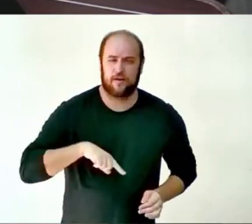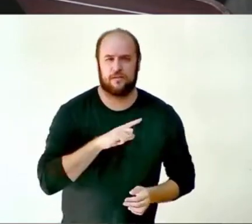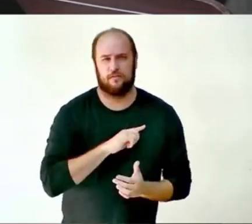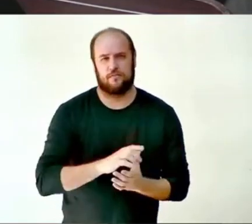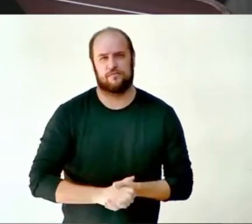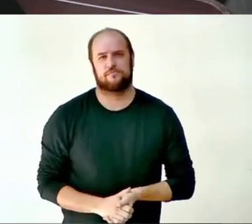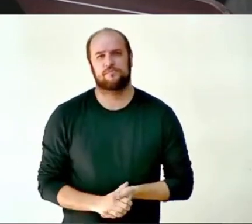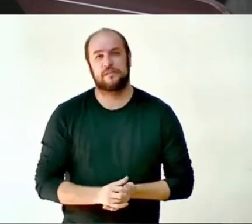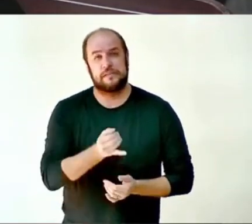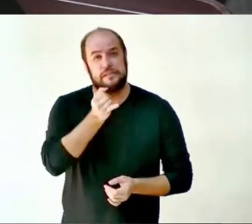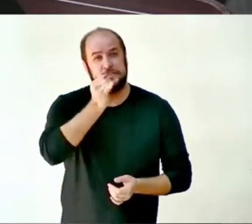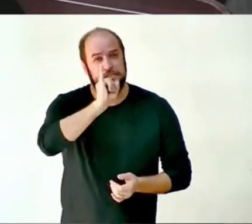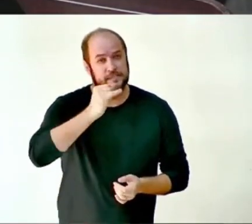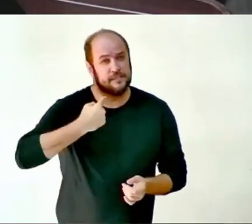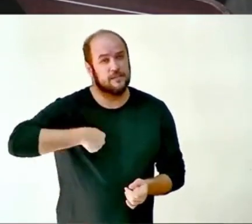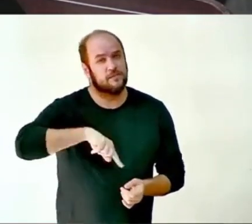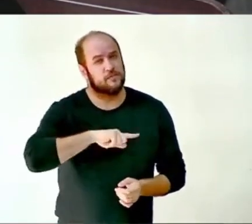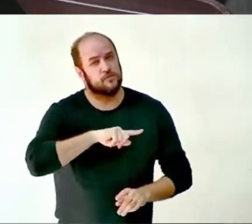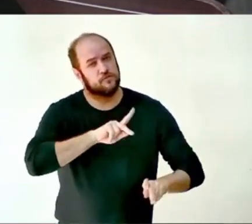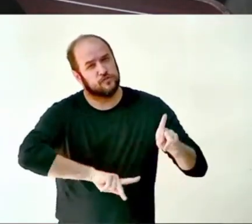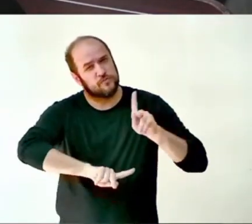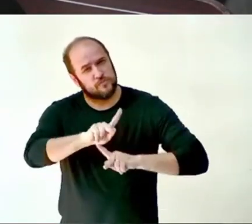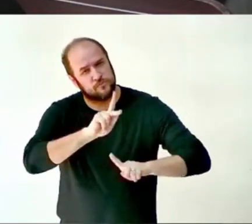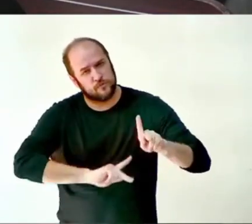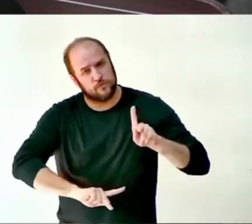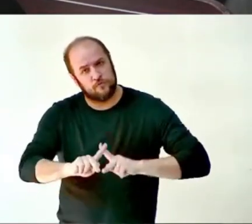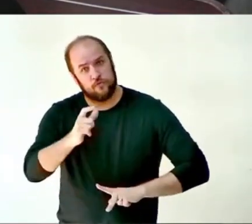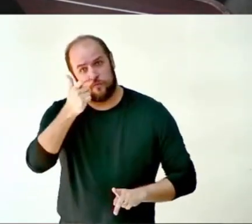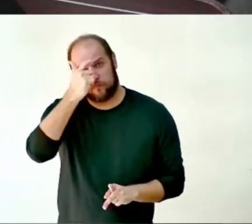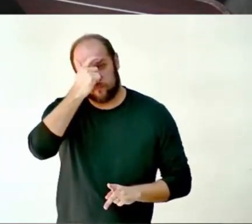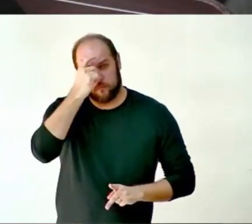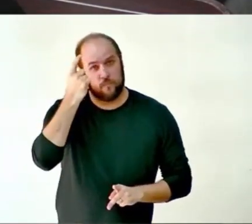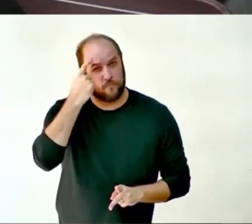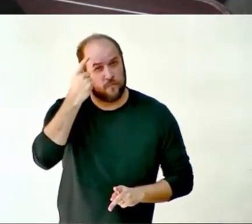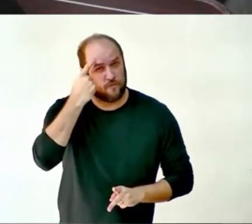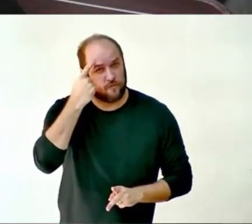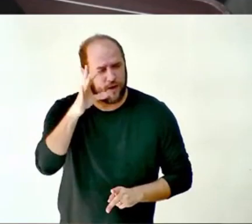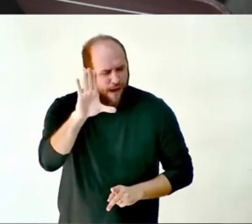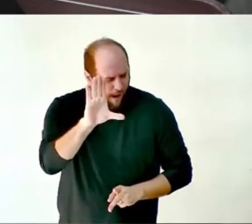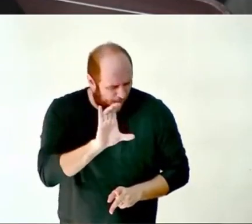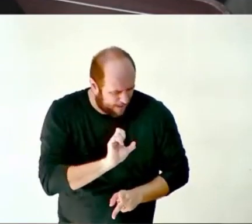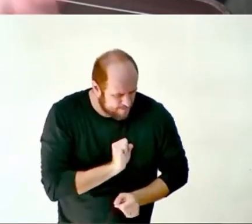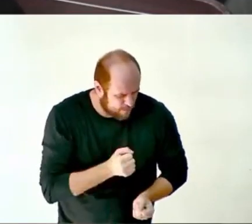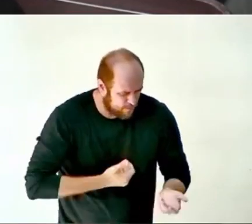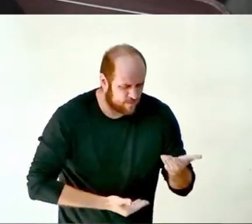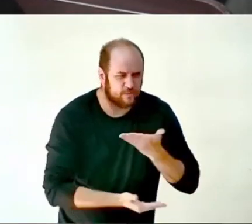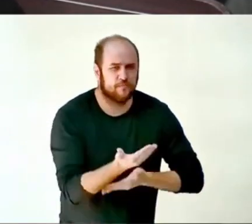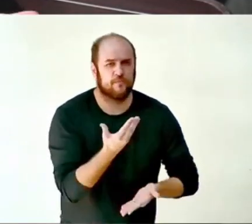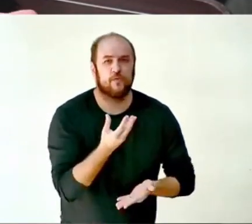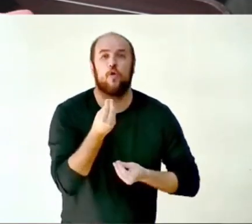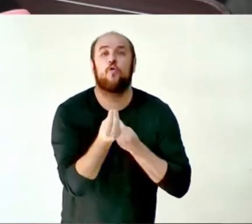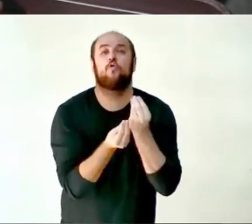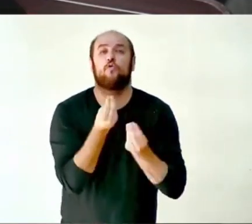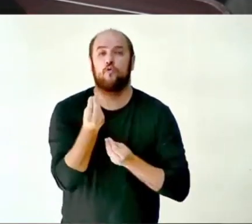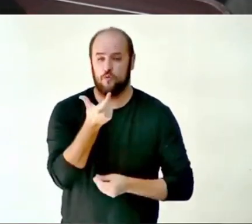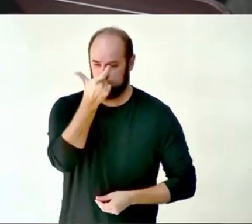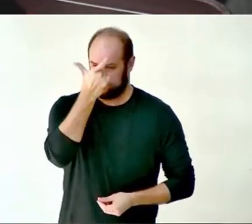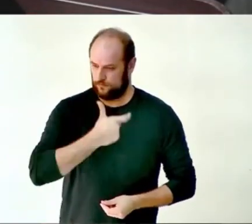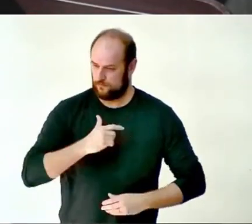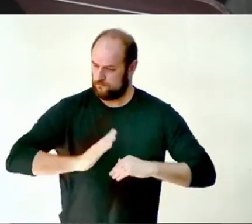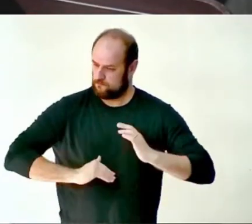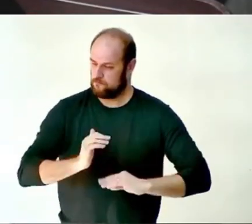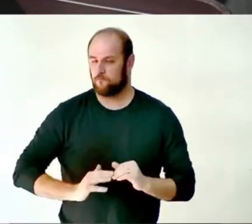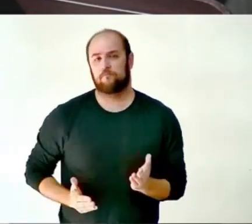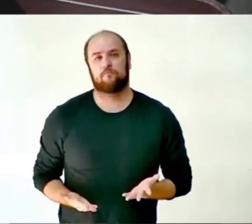nós somos este povo, um povo sóbrio e amoroso, como é que a gente age então? Como é que a gente